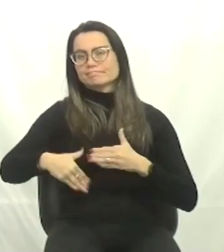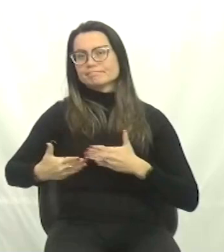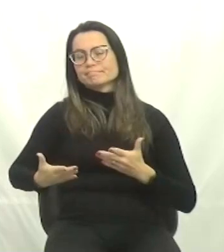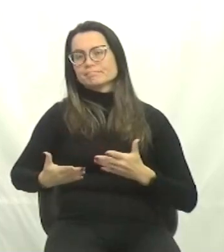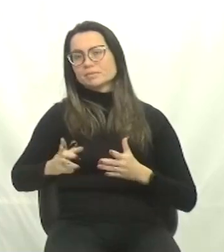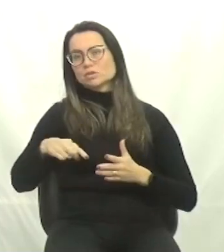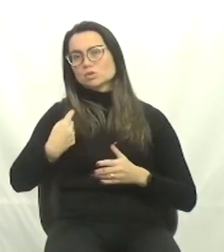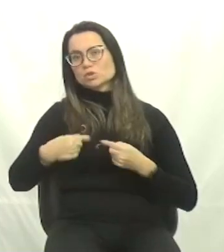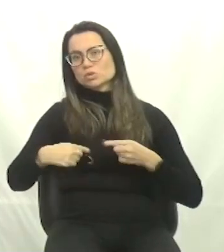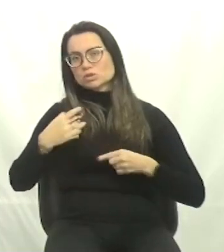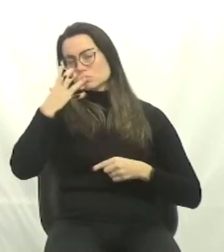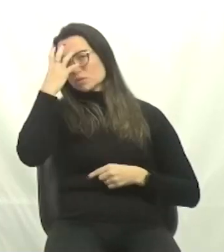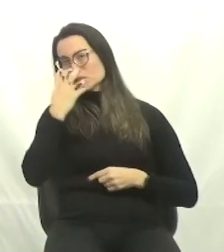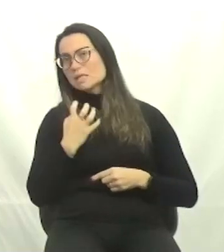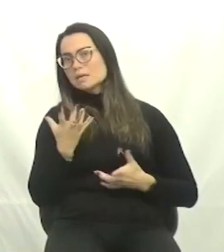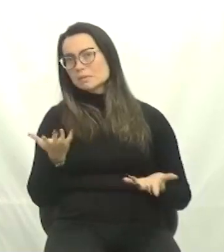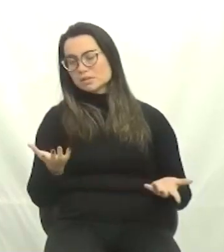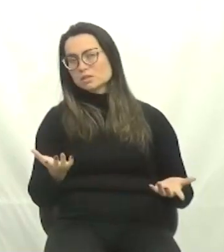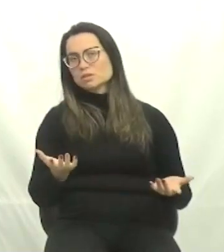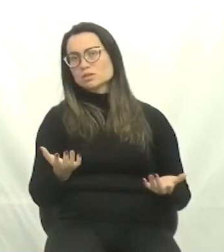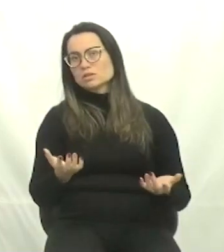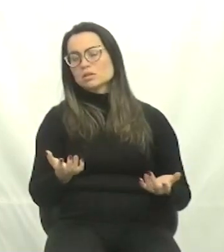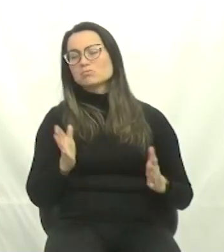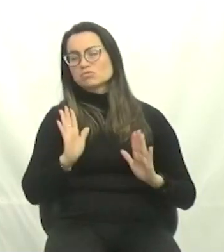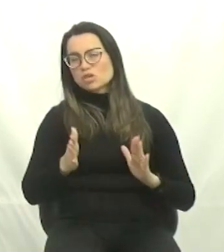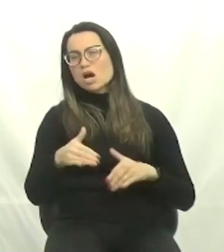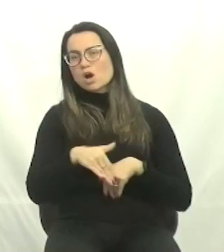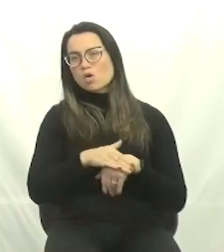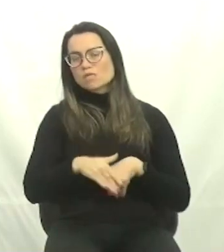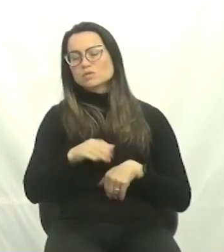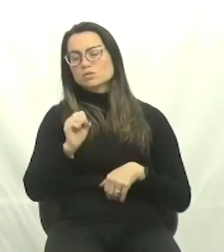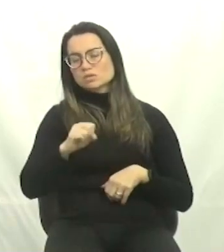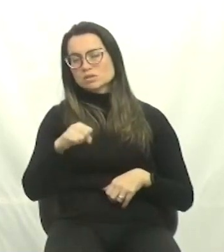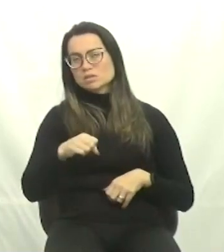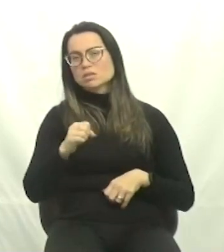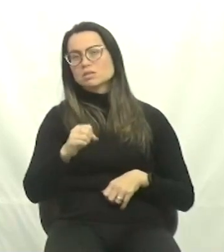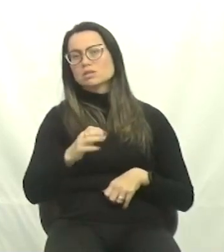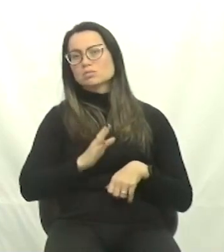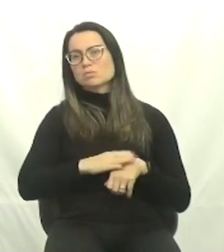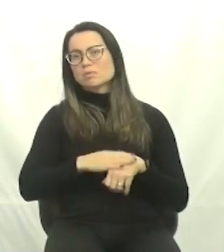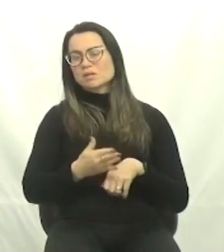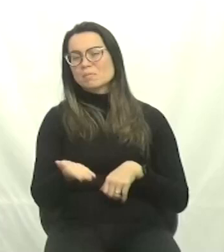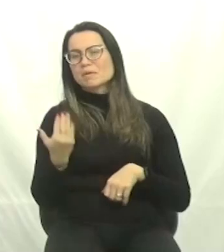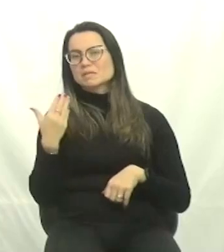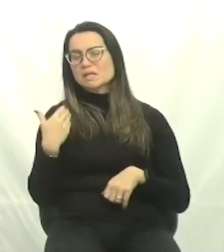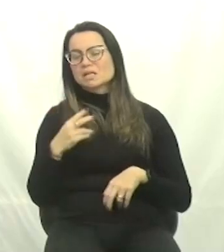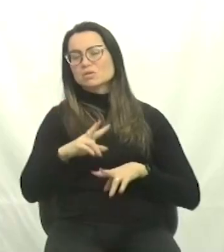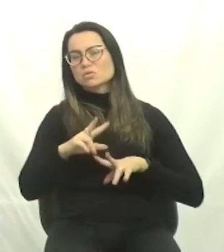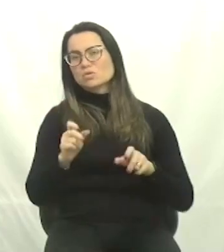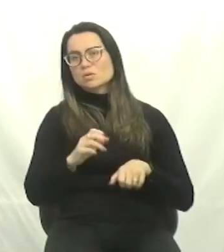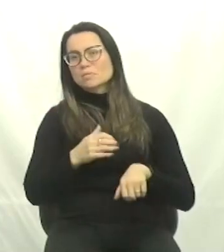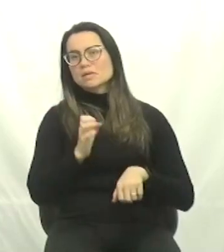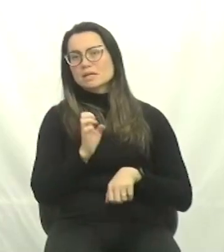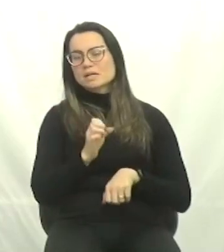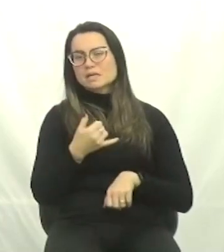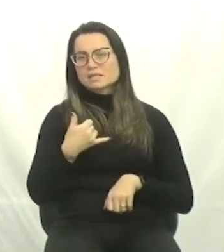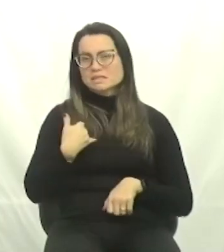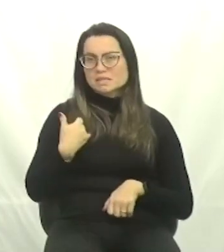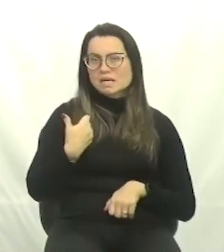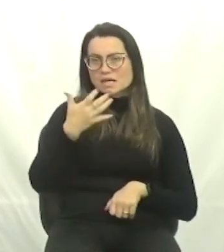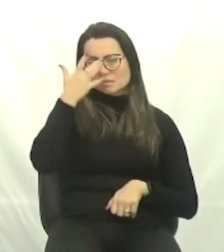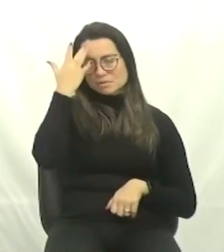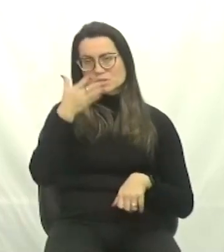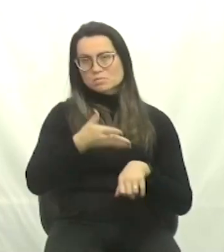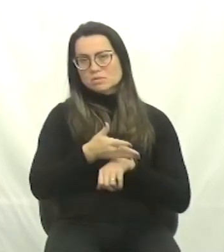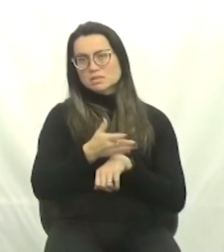séria, que a gente já começou aqui em outro momento, fizemos essa discussão, sobre as idades das pessoas que entram para os estágios, enfim. Só